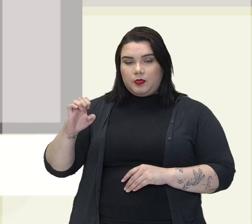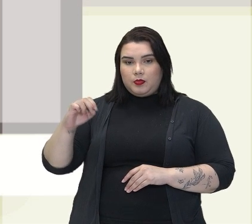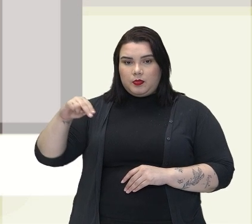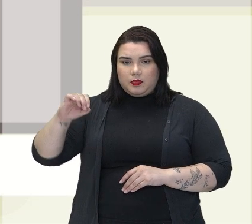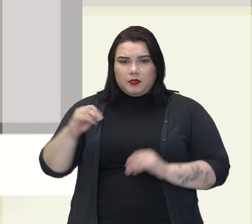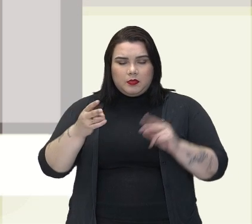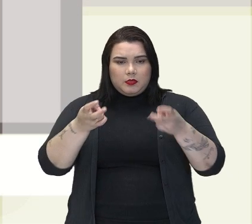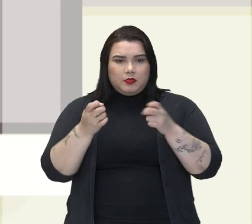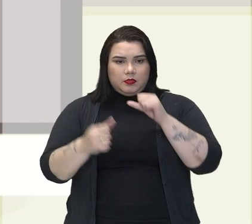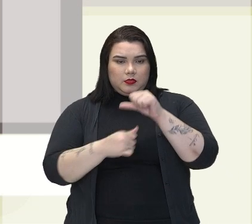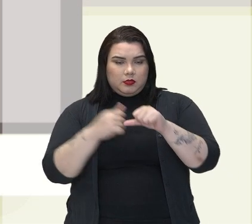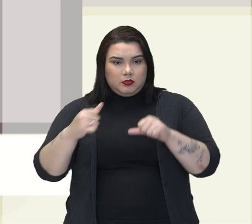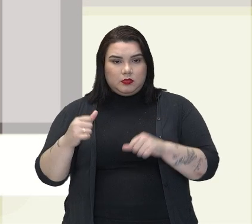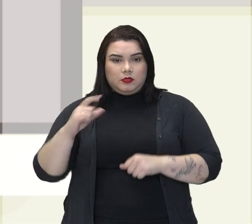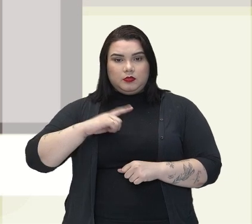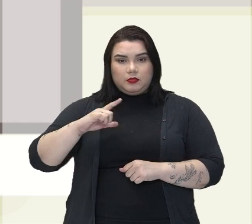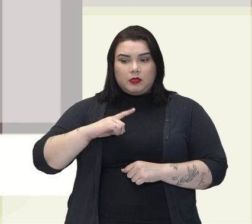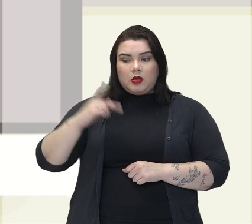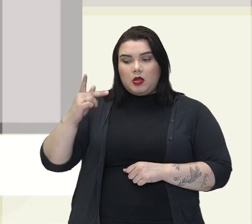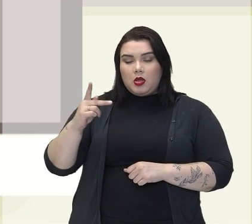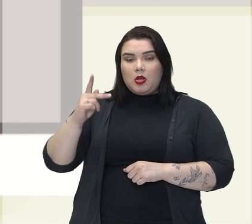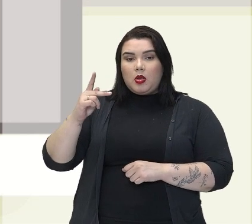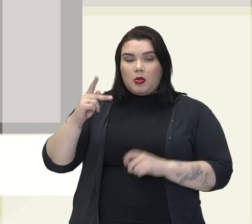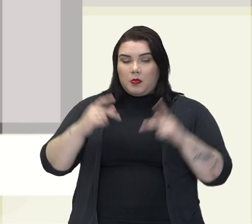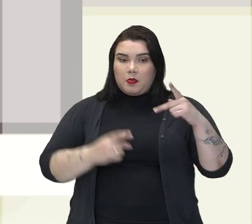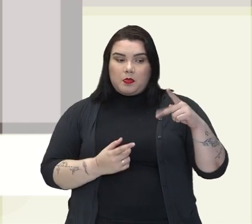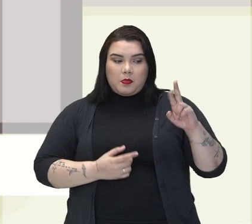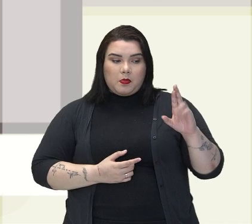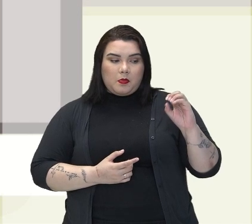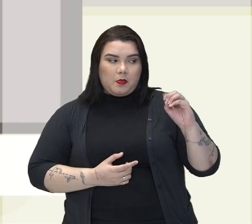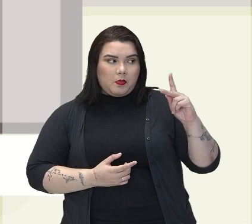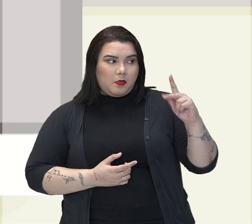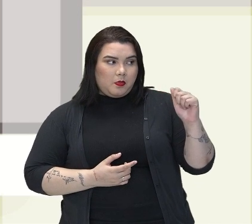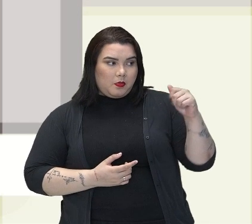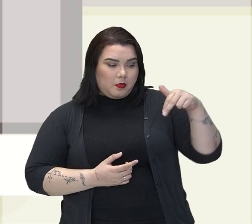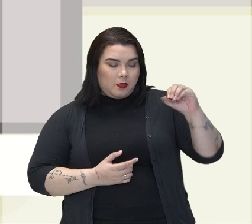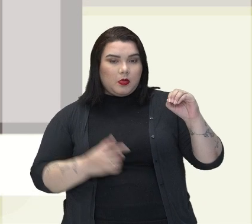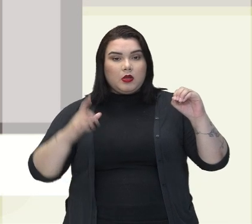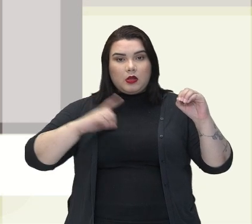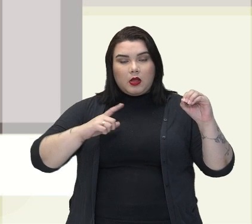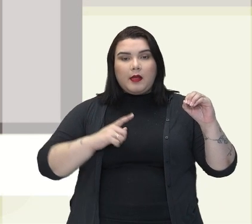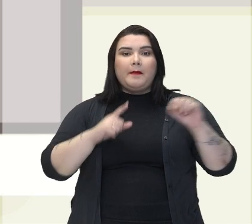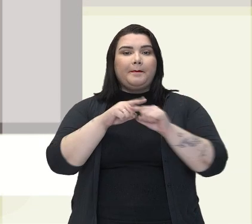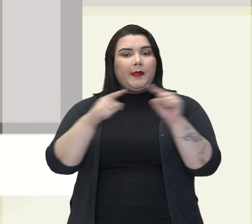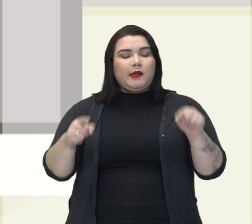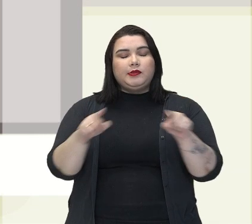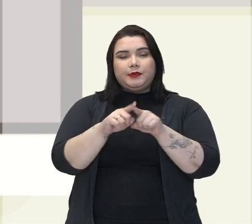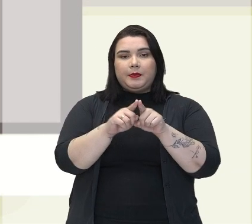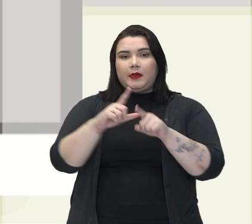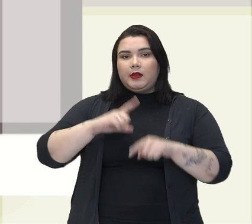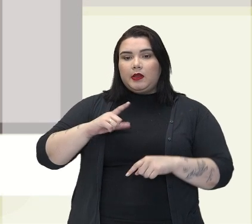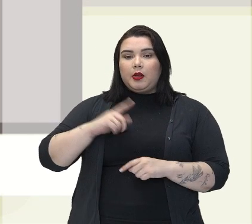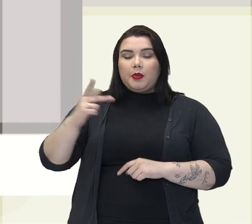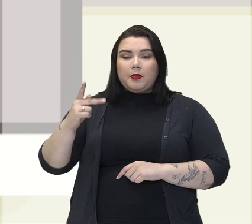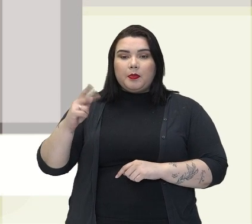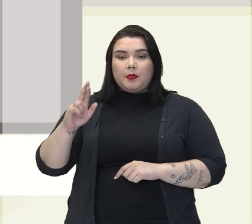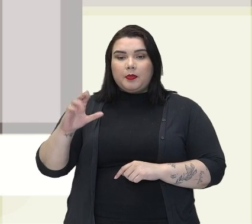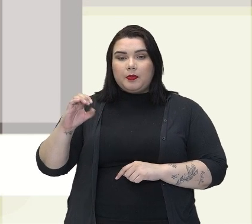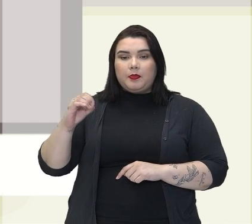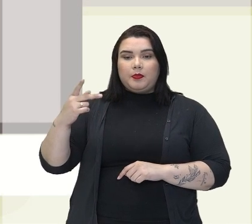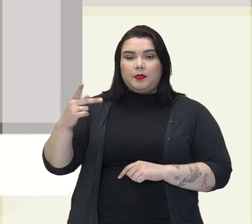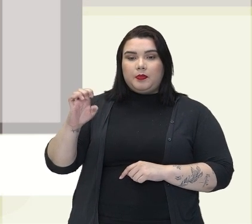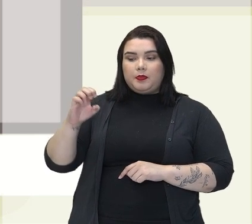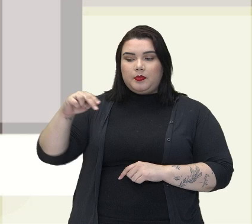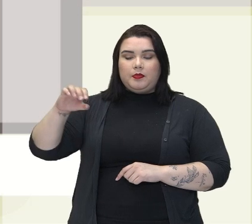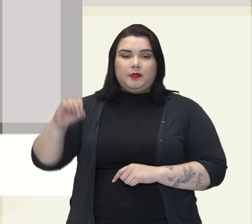mudou. Existe o propano, mas existe o propeno. O propeno aqui, porque eu tenho